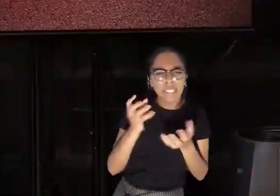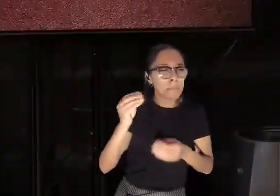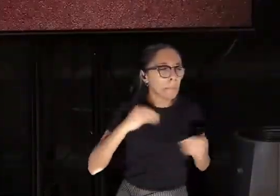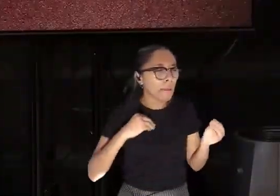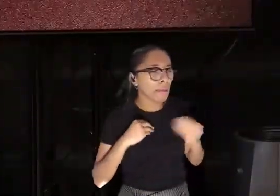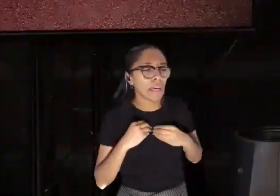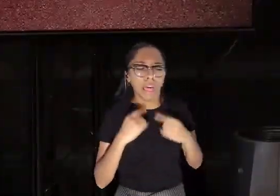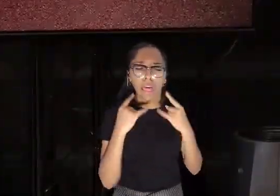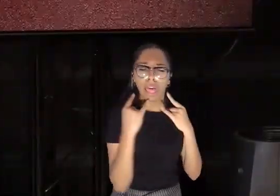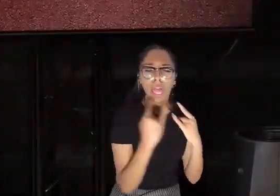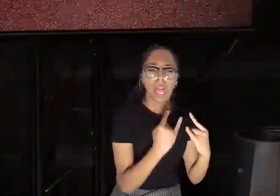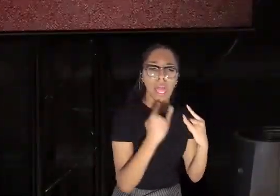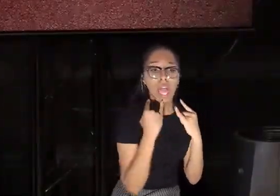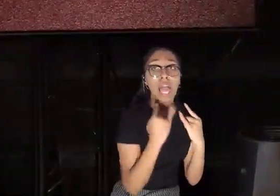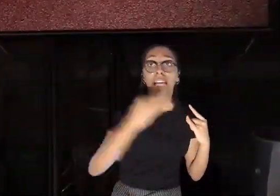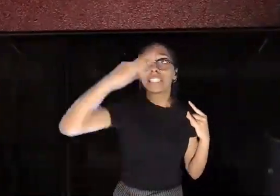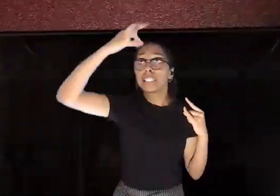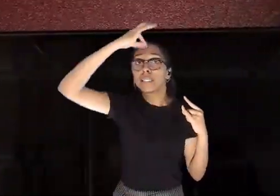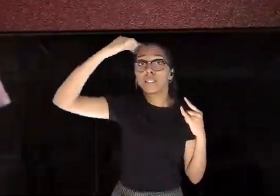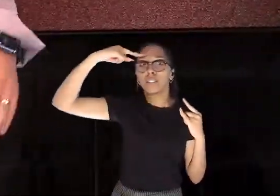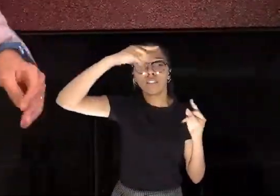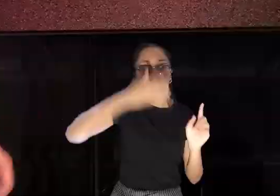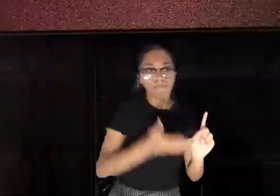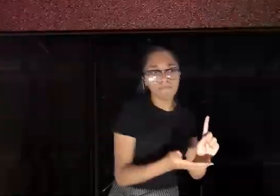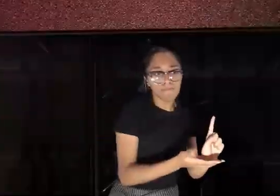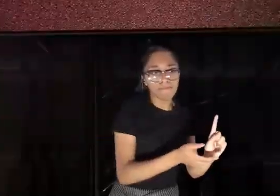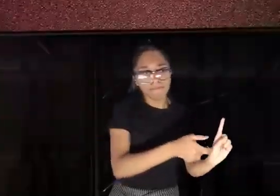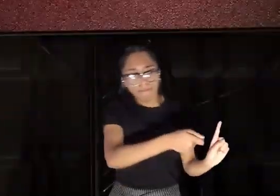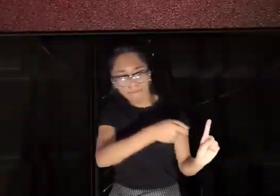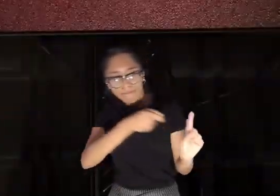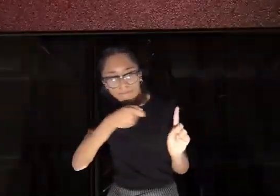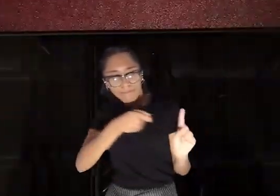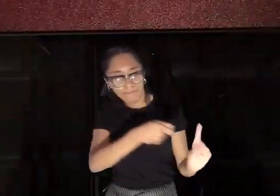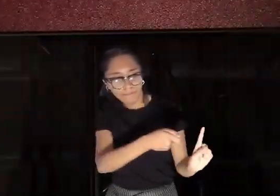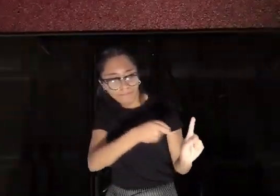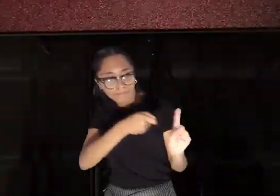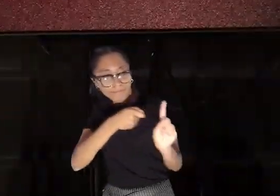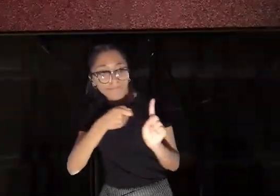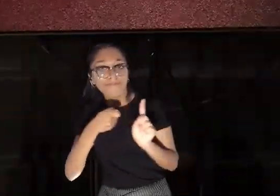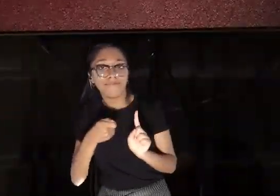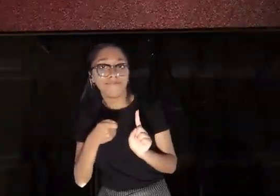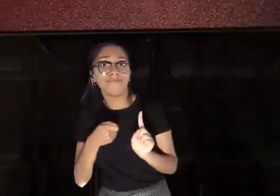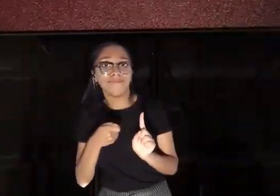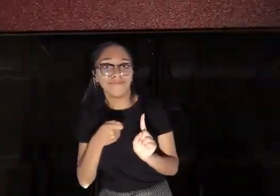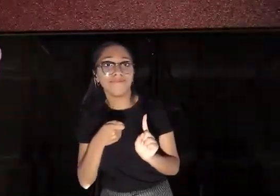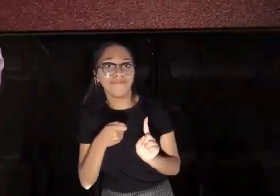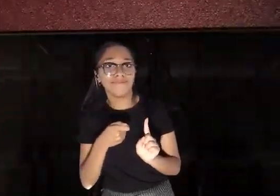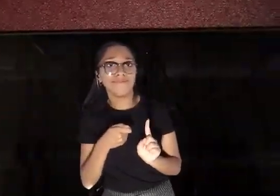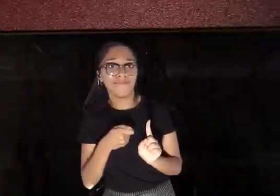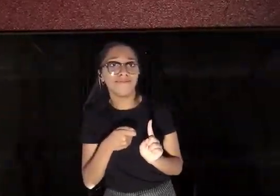você. Você não vai dormir, você vai ter calafrio. Não,